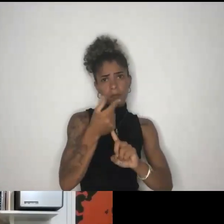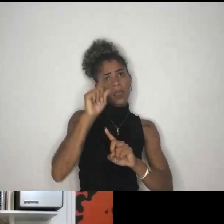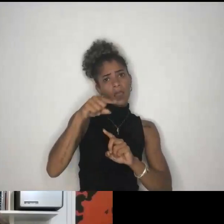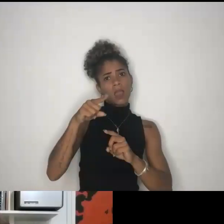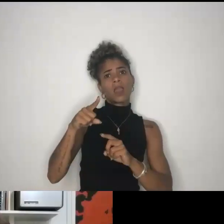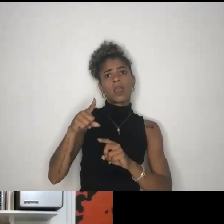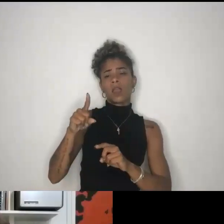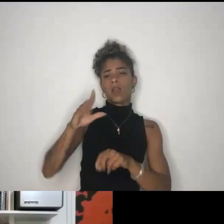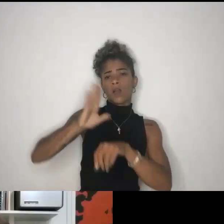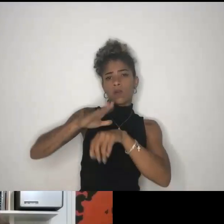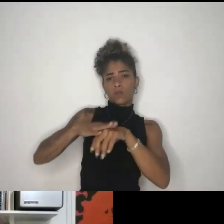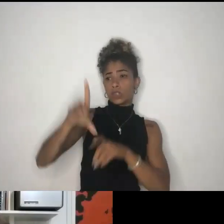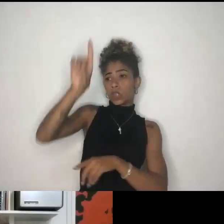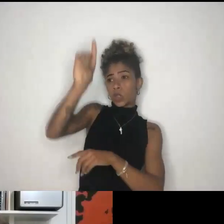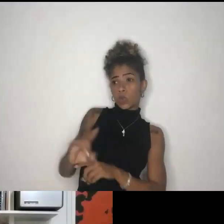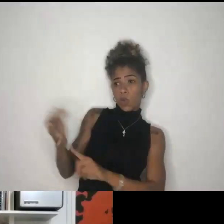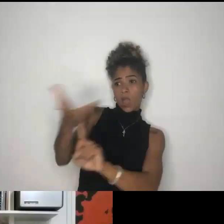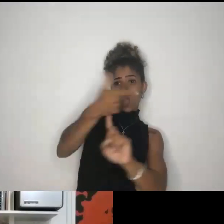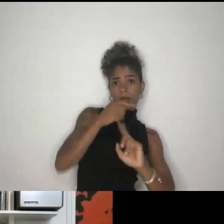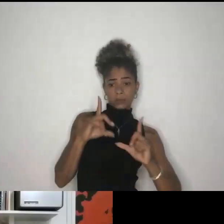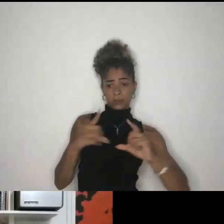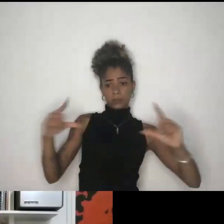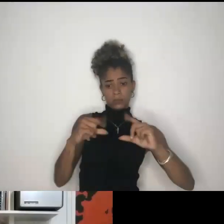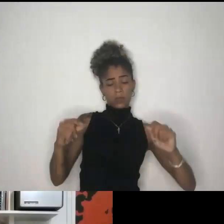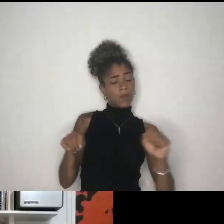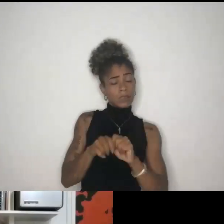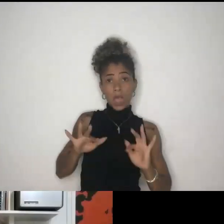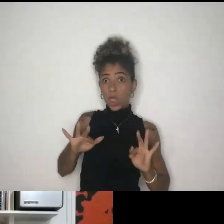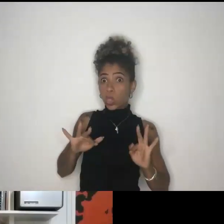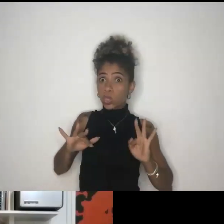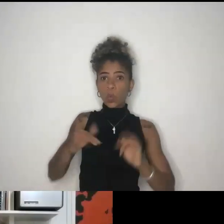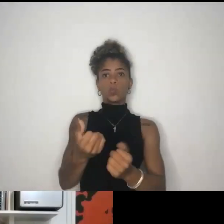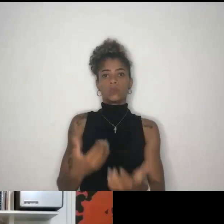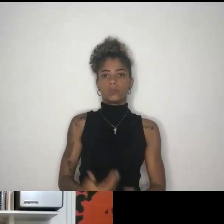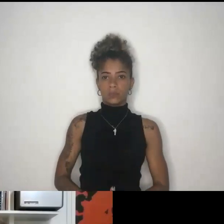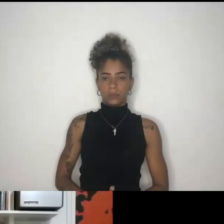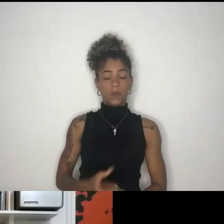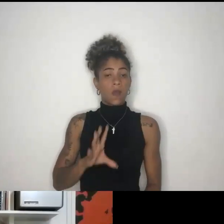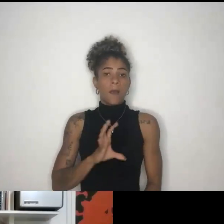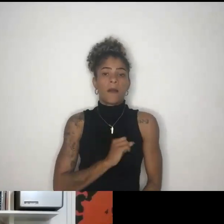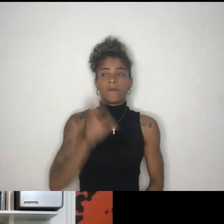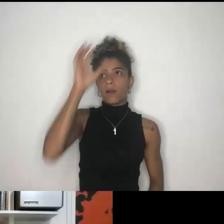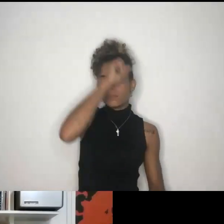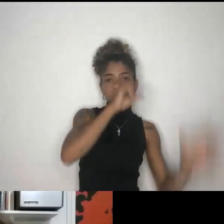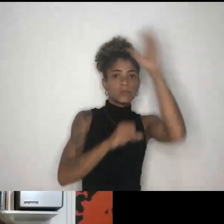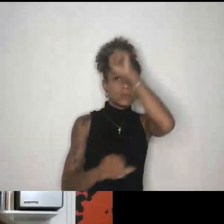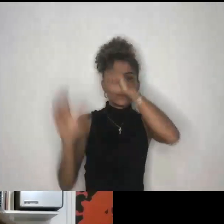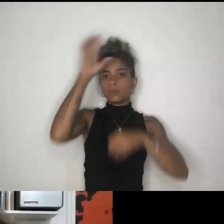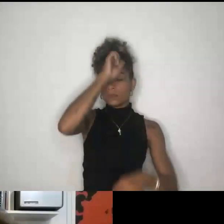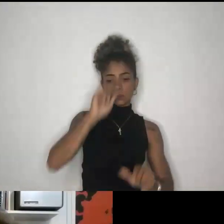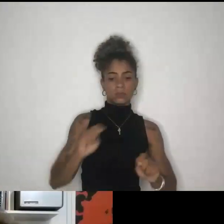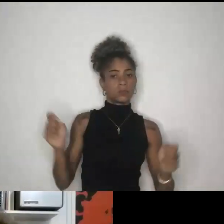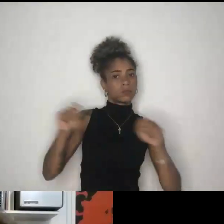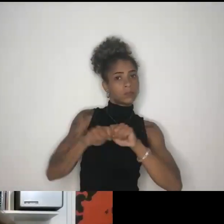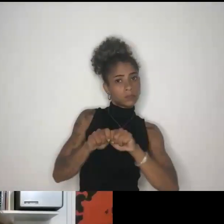girafa que era o grande diretor de arte de Brasília eu fazia tudo assim tipo eu adorava aprender as coisas fazendo quando